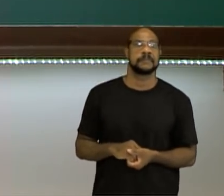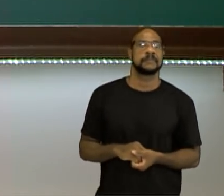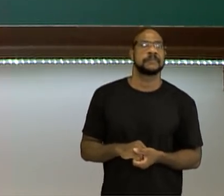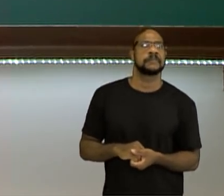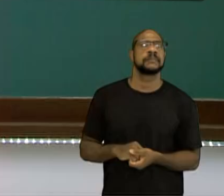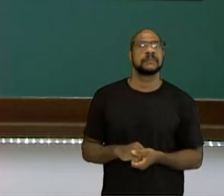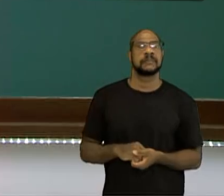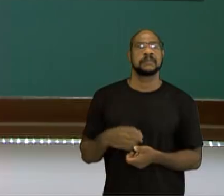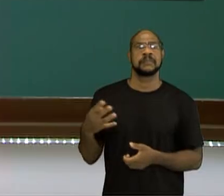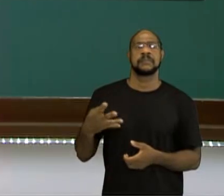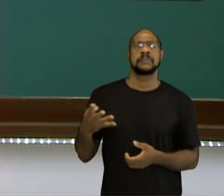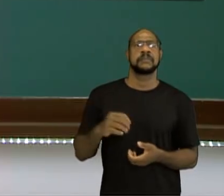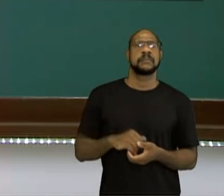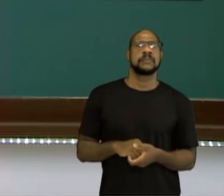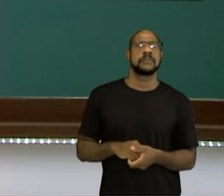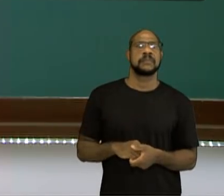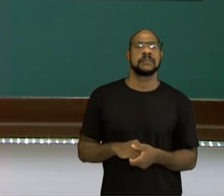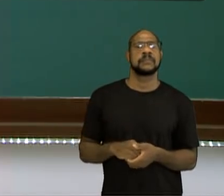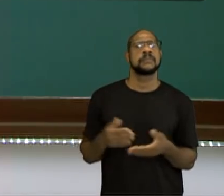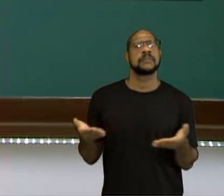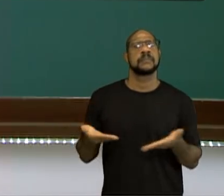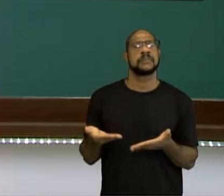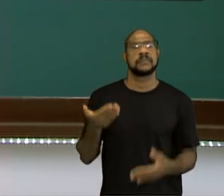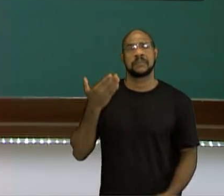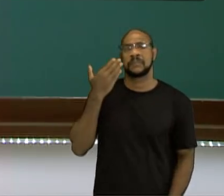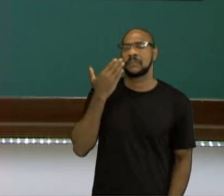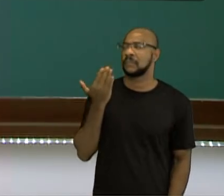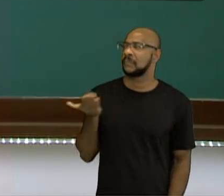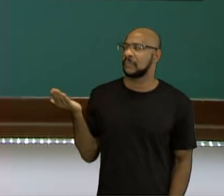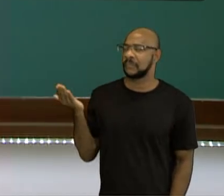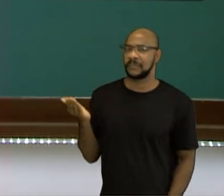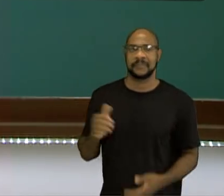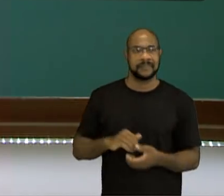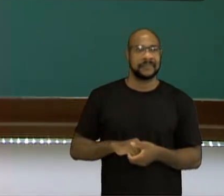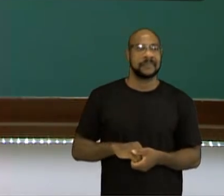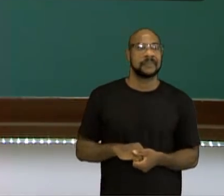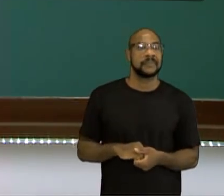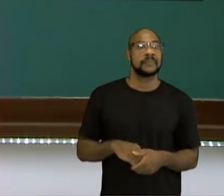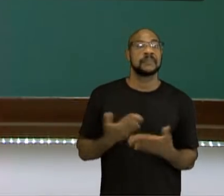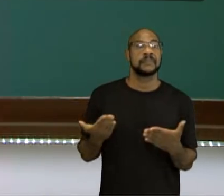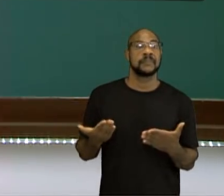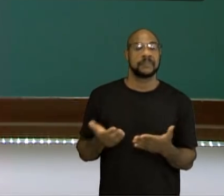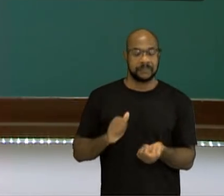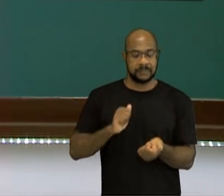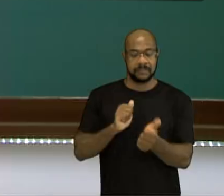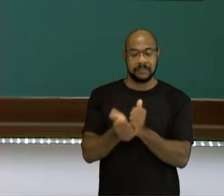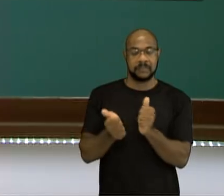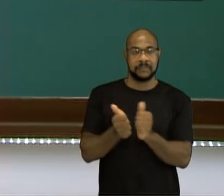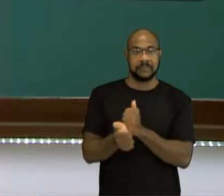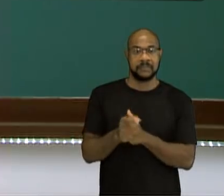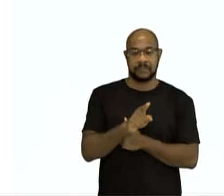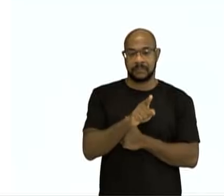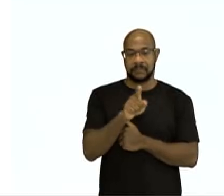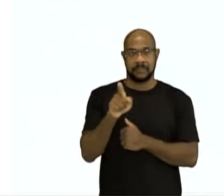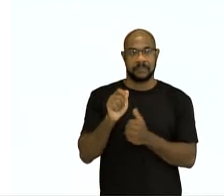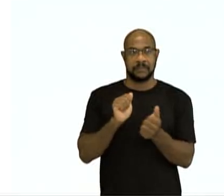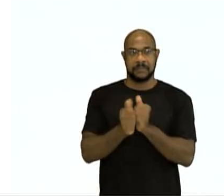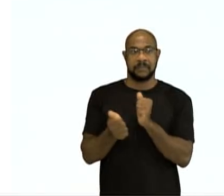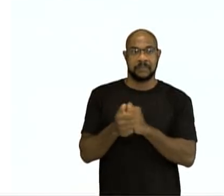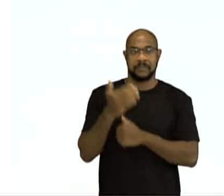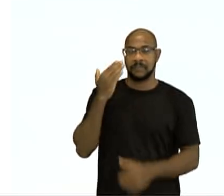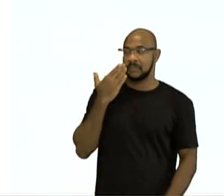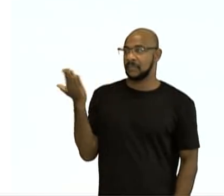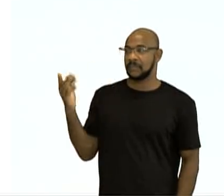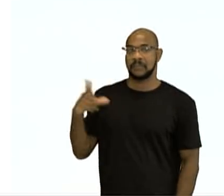Número 4. E agora? Vamos ver como é que está a sua memória. Qual dos esportes abaixo é citado